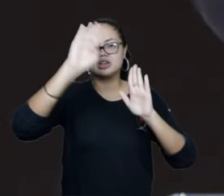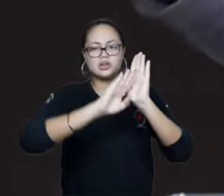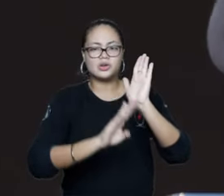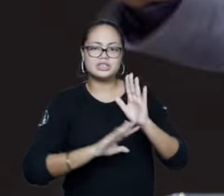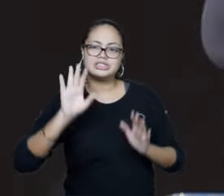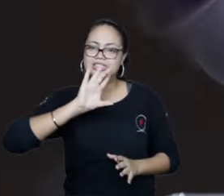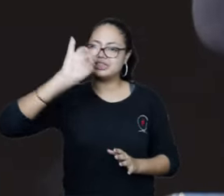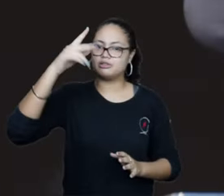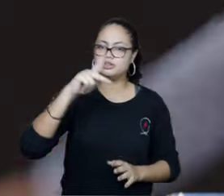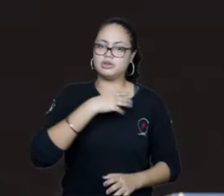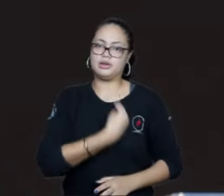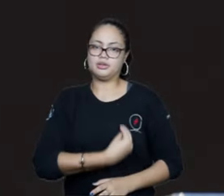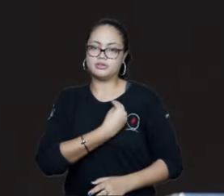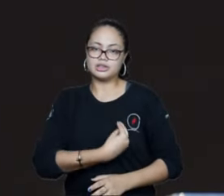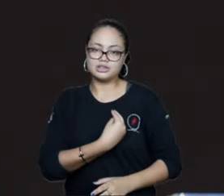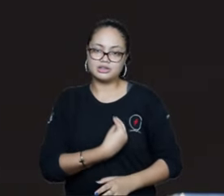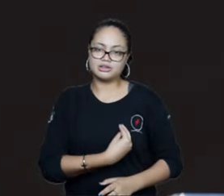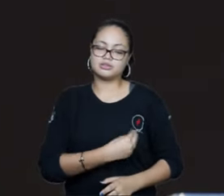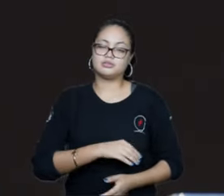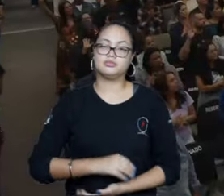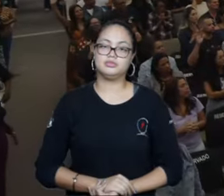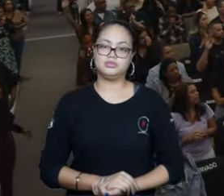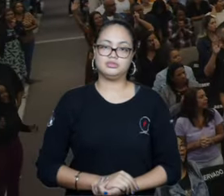Deus na sua vida